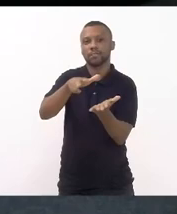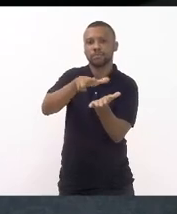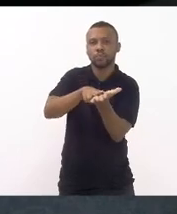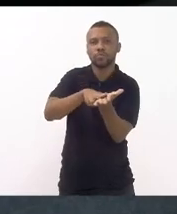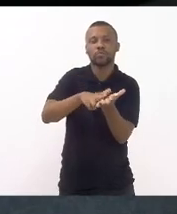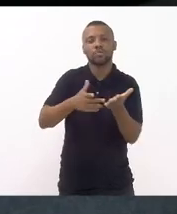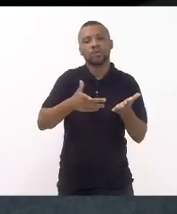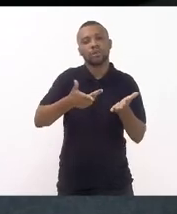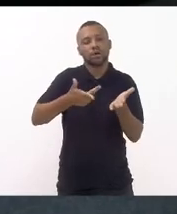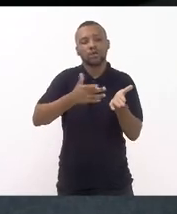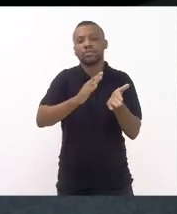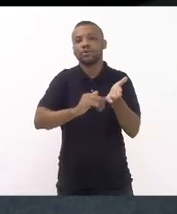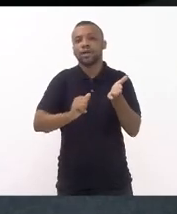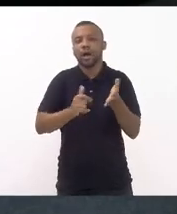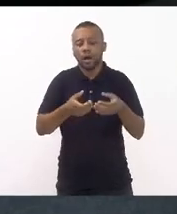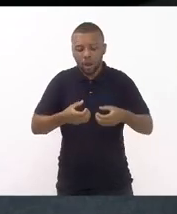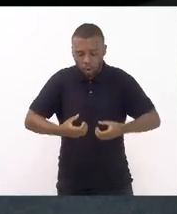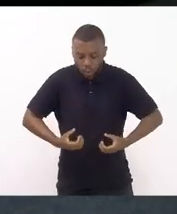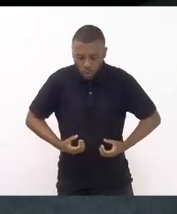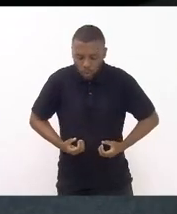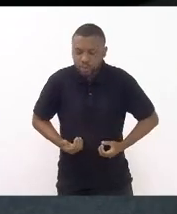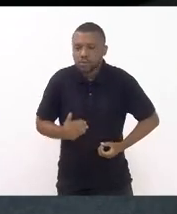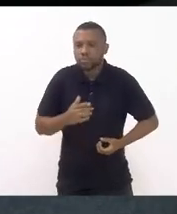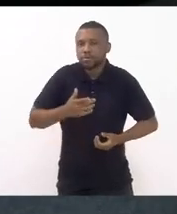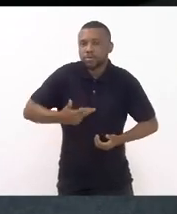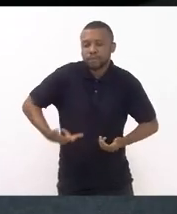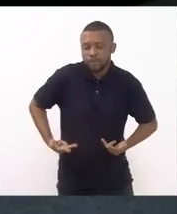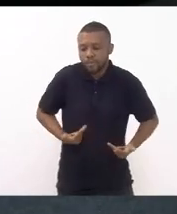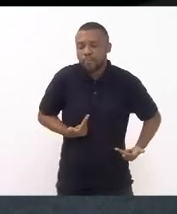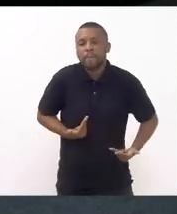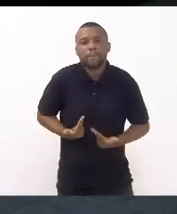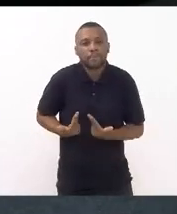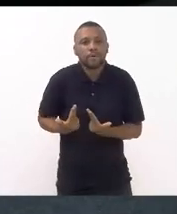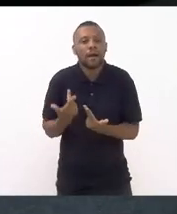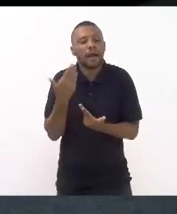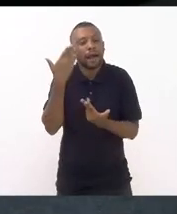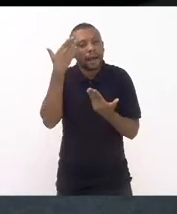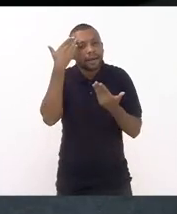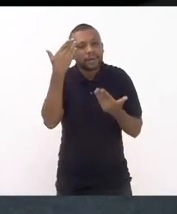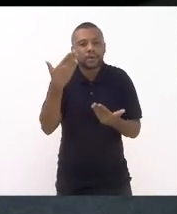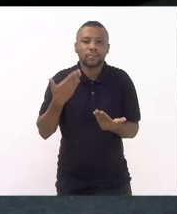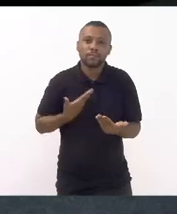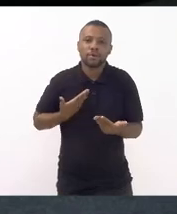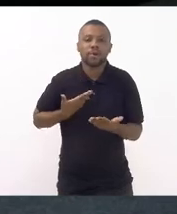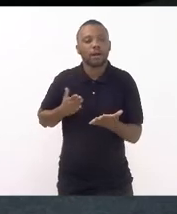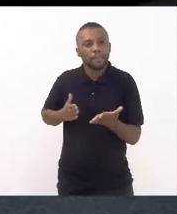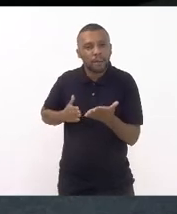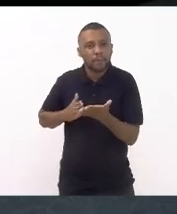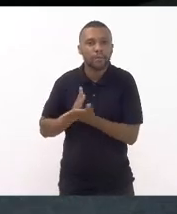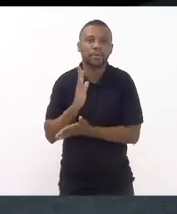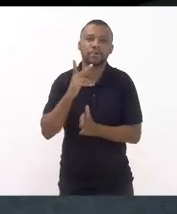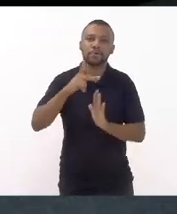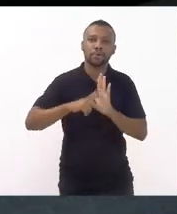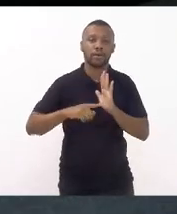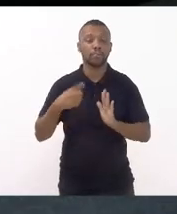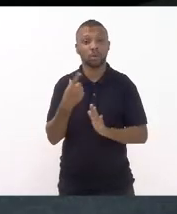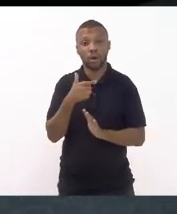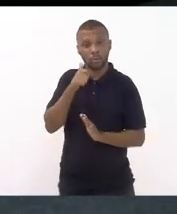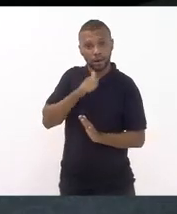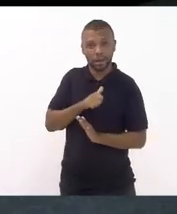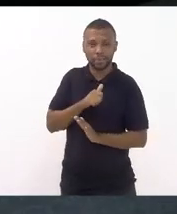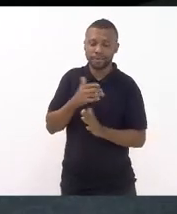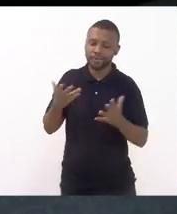o útero e etc. Então, peço aos meus colegas, agradeço aos meus colegas pela aprovação. Para nós mulheres vai ser